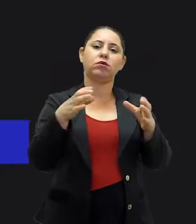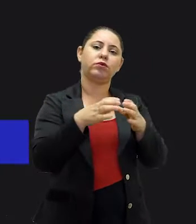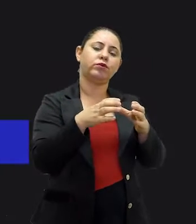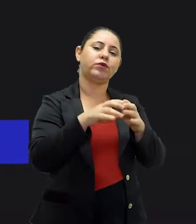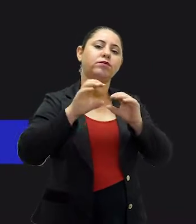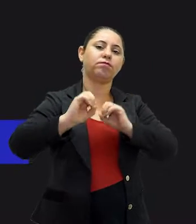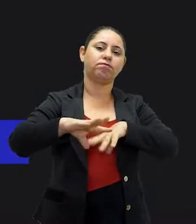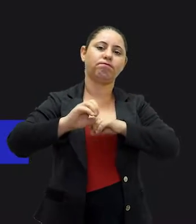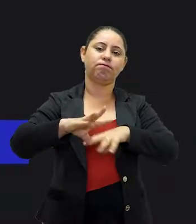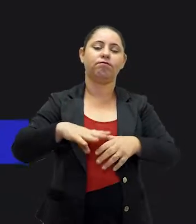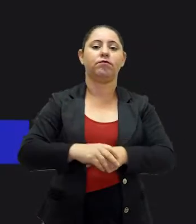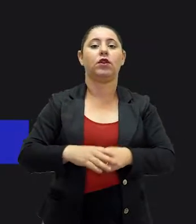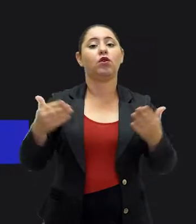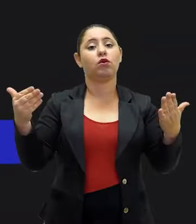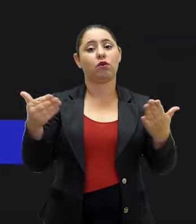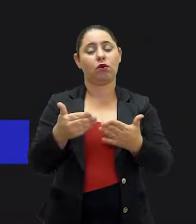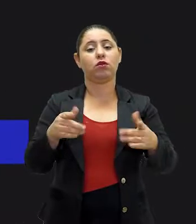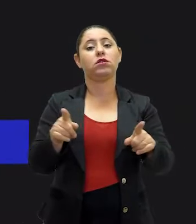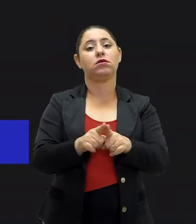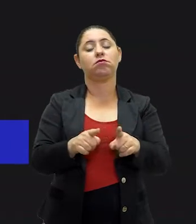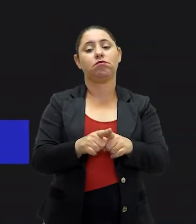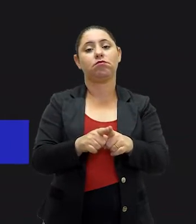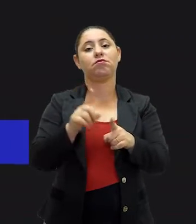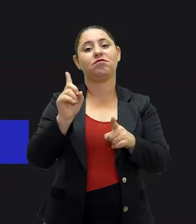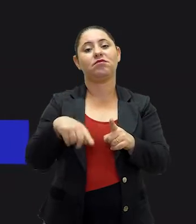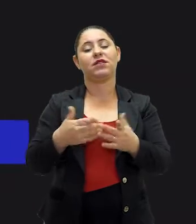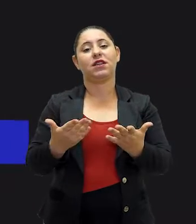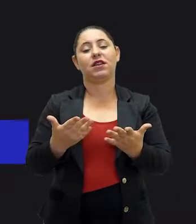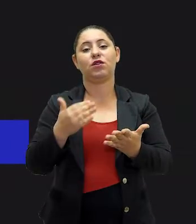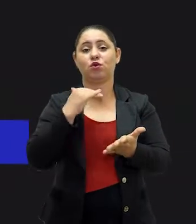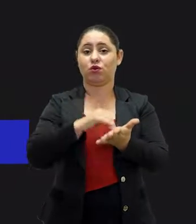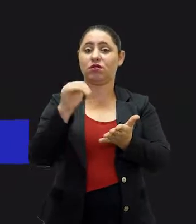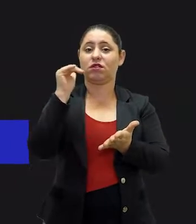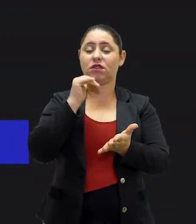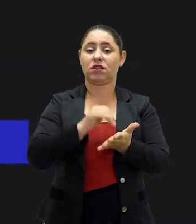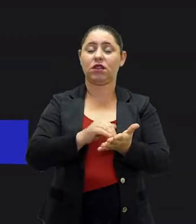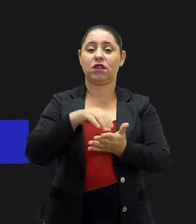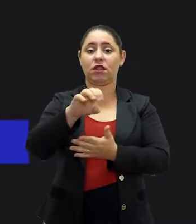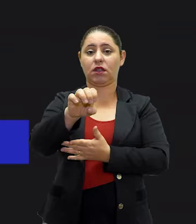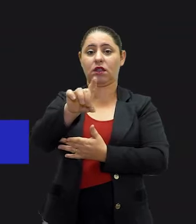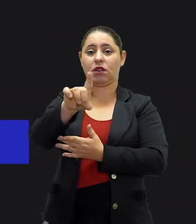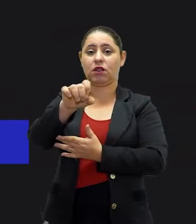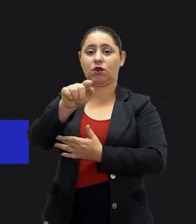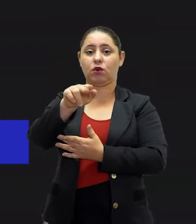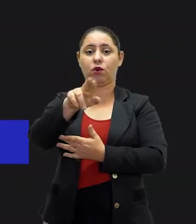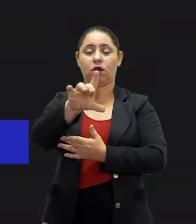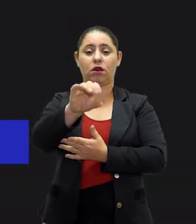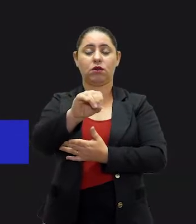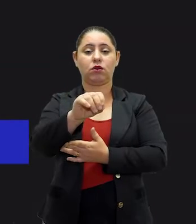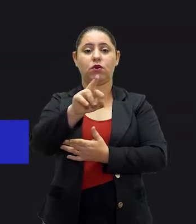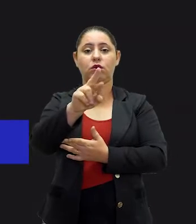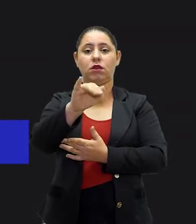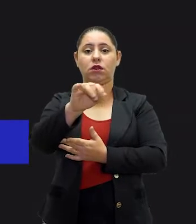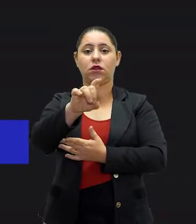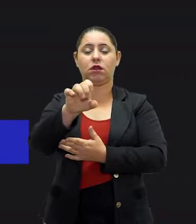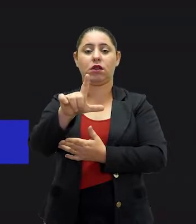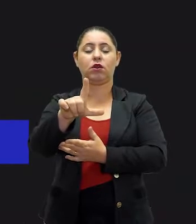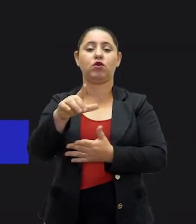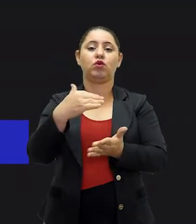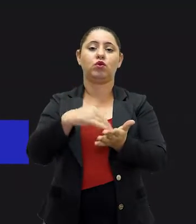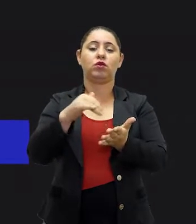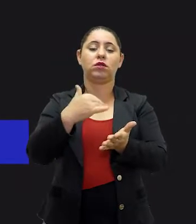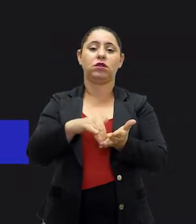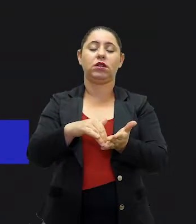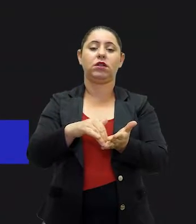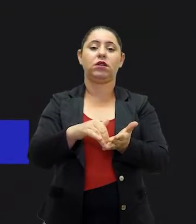equipe aí da educação, e hoje, inclusive, o secretário Eduardo Riedel, né, juntamente com a